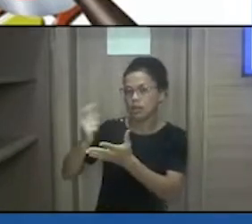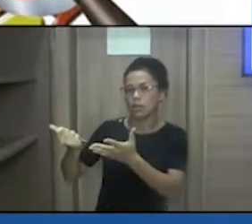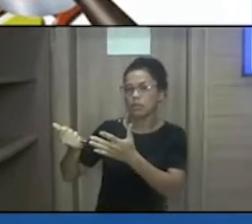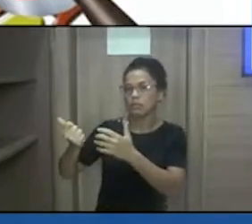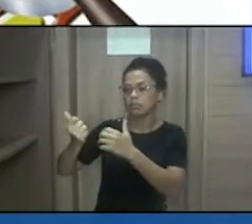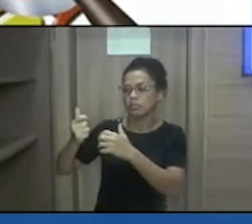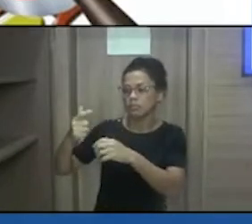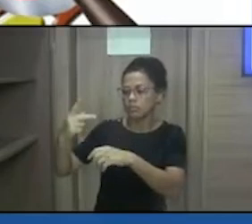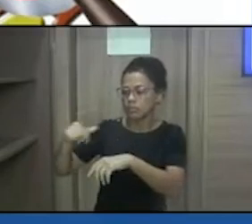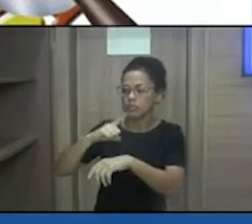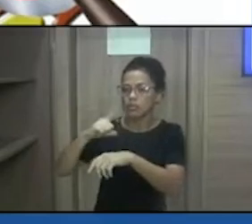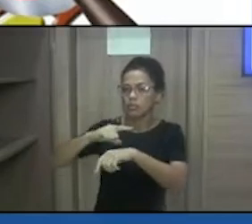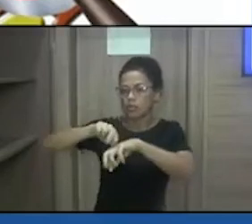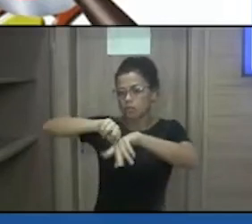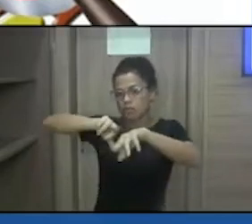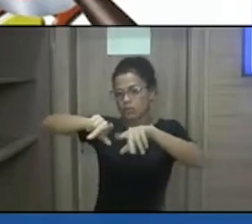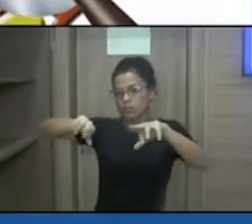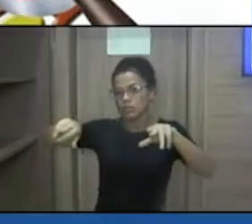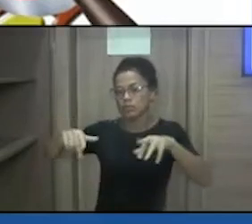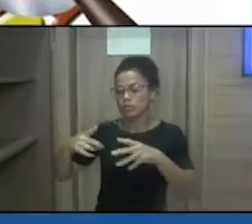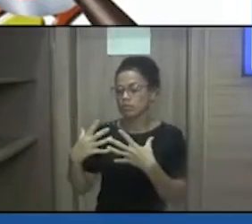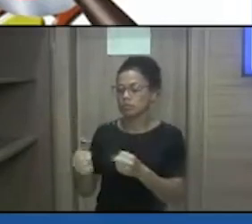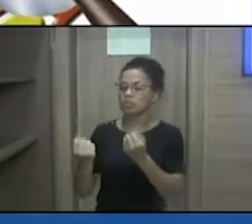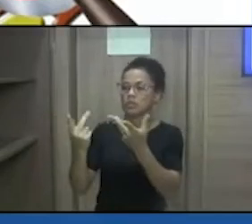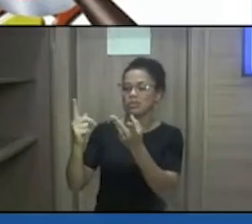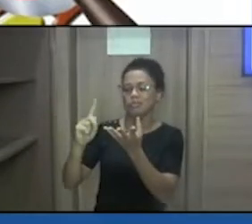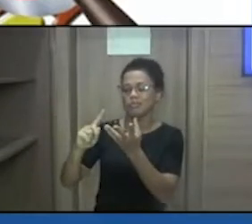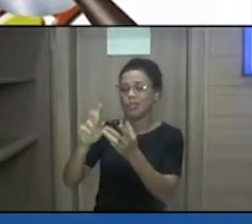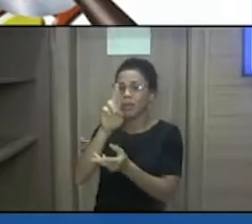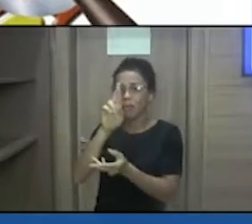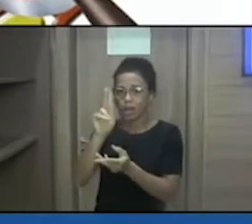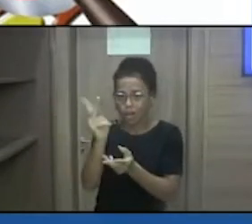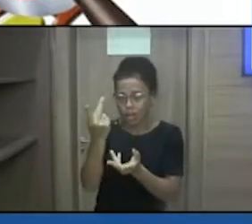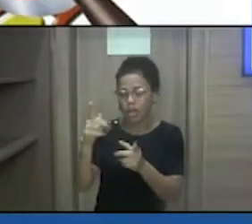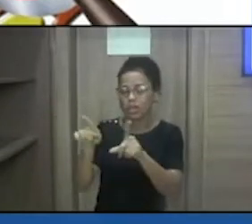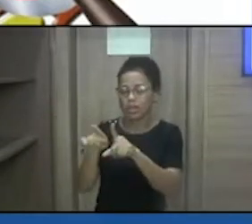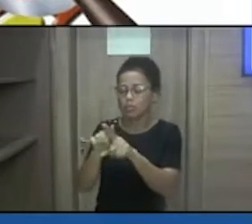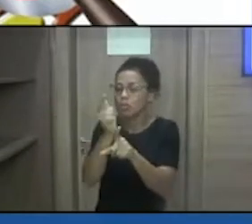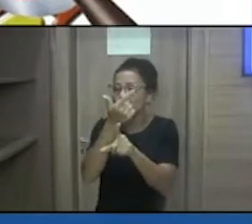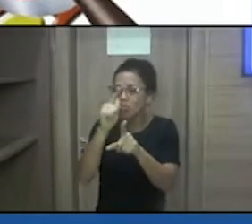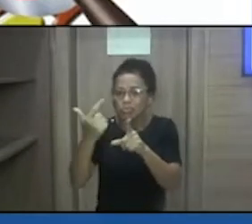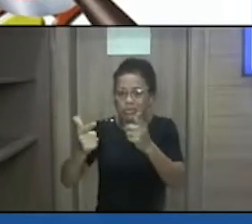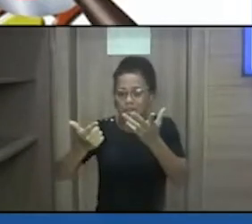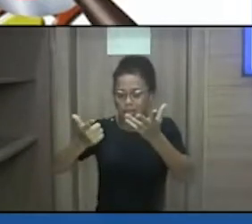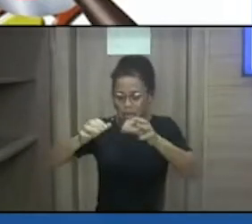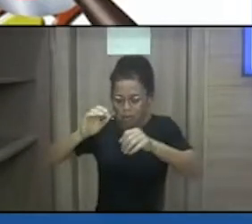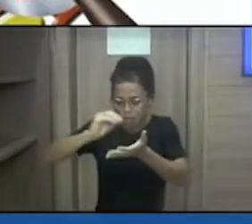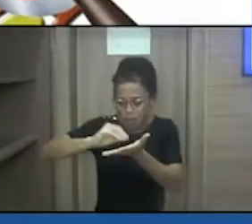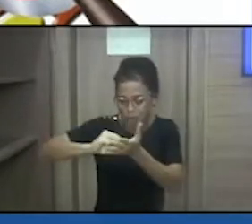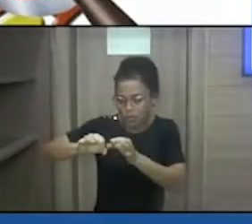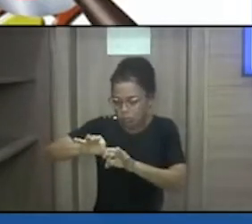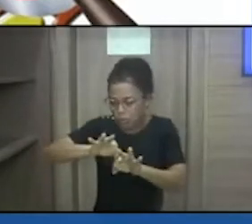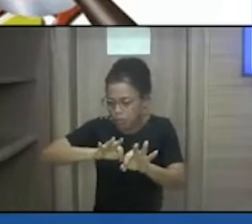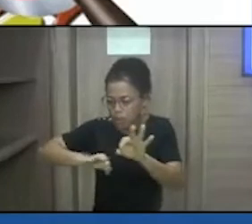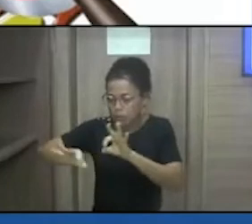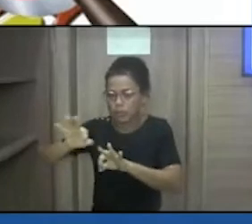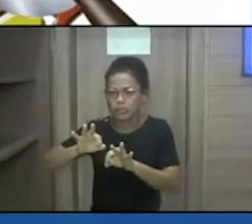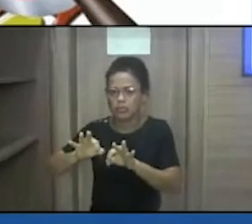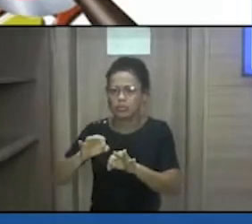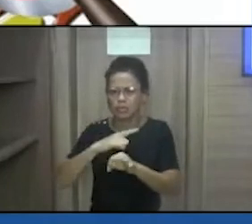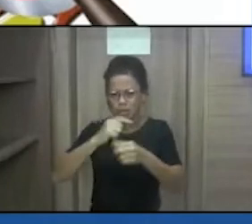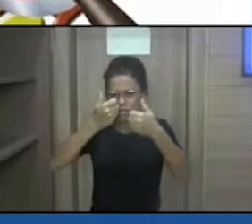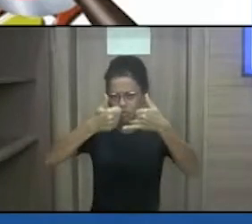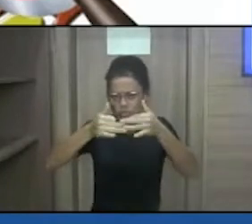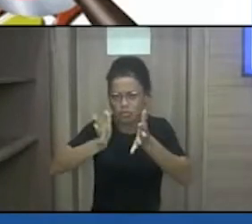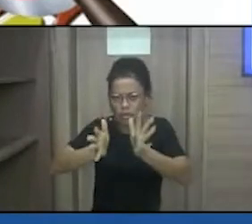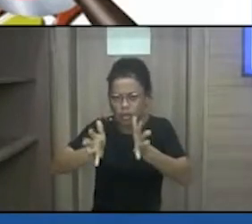uma grande variabilidade na infraestrutura, no RH, nessa caracterização de prótese que Soninha chamou atenção. Então,